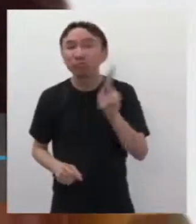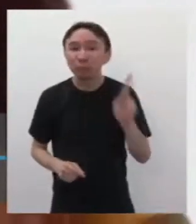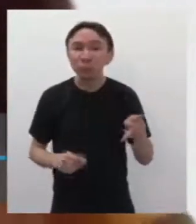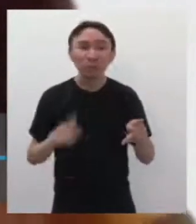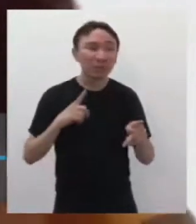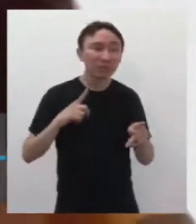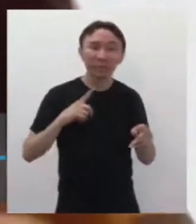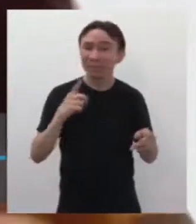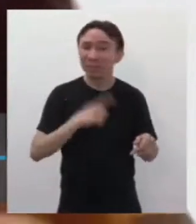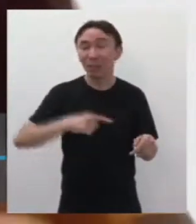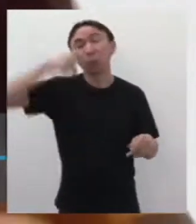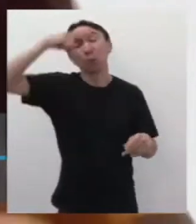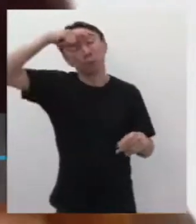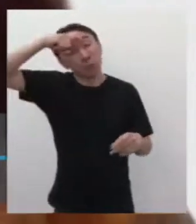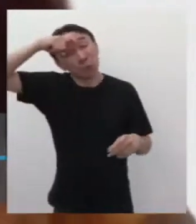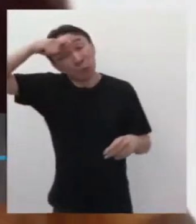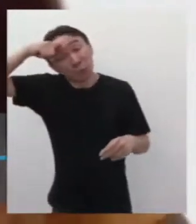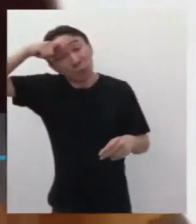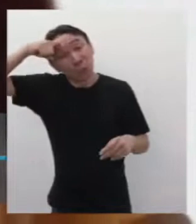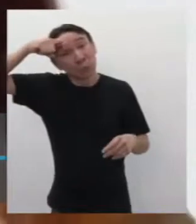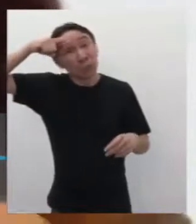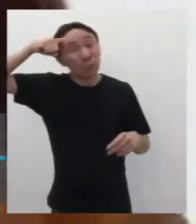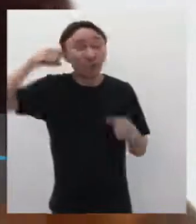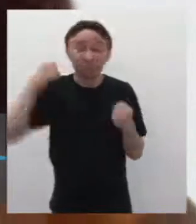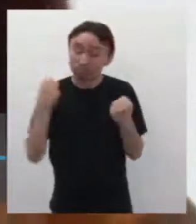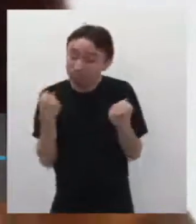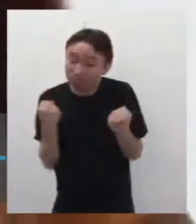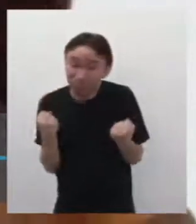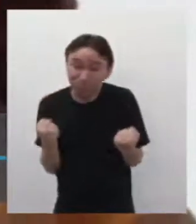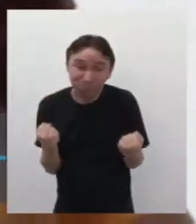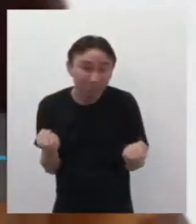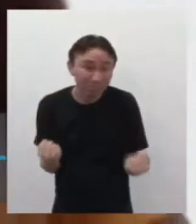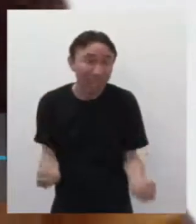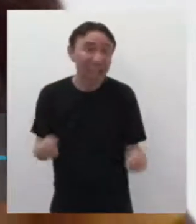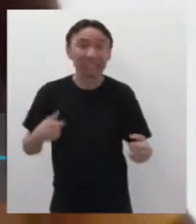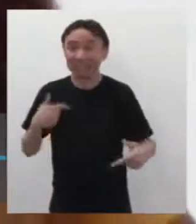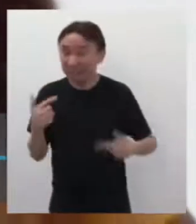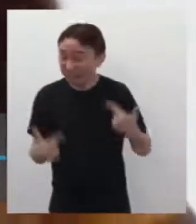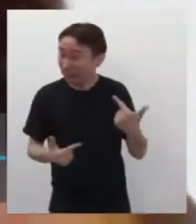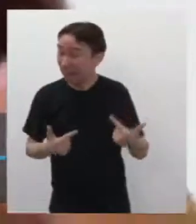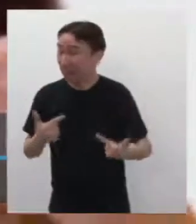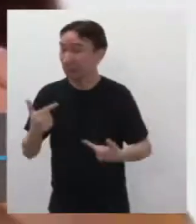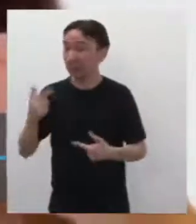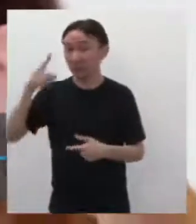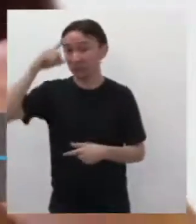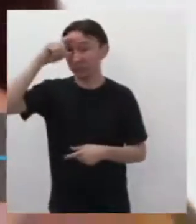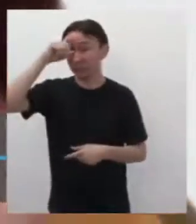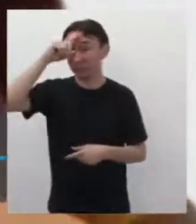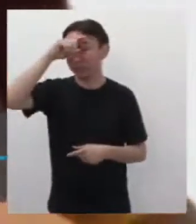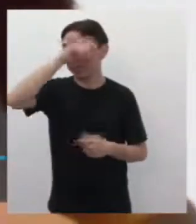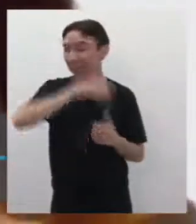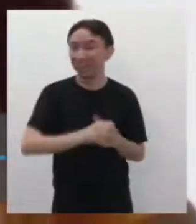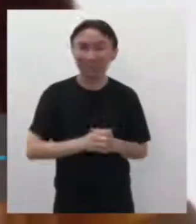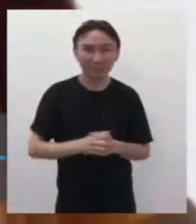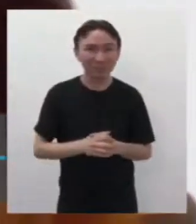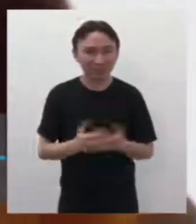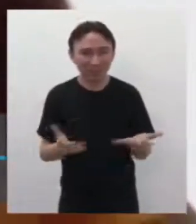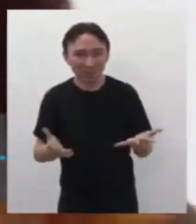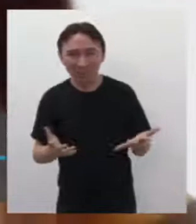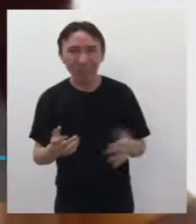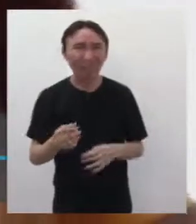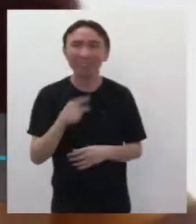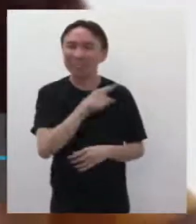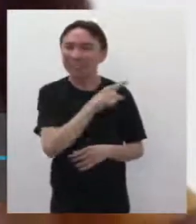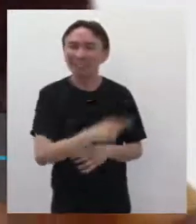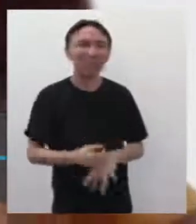está sendo muito pesado, oneroso, né? Eu lembro sempre dessa frase do Hansen, que ficou na minha cabeça: se o